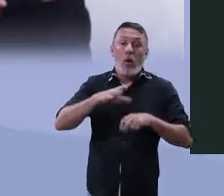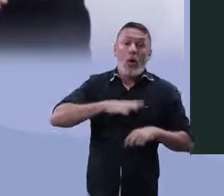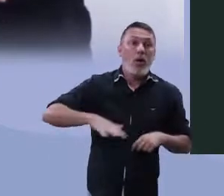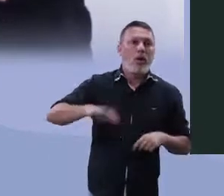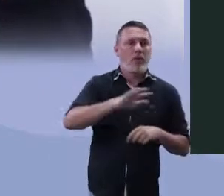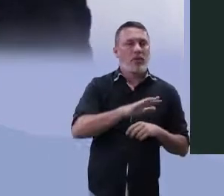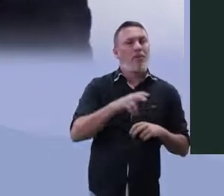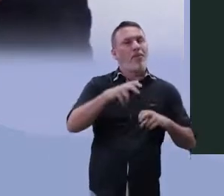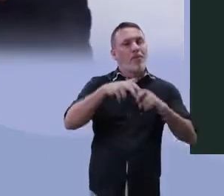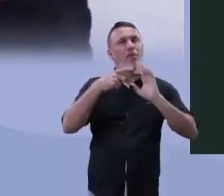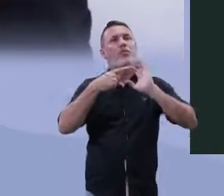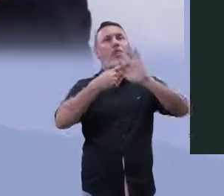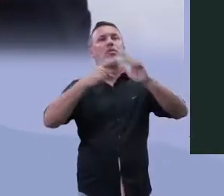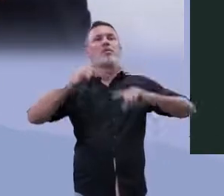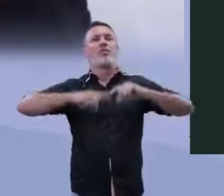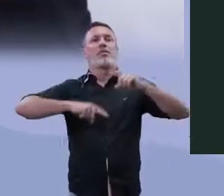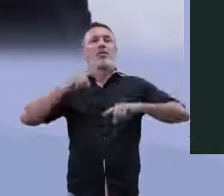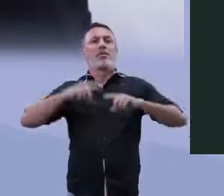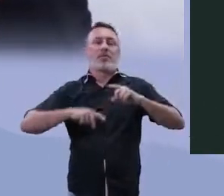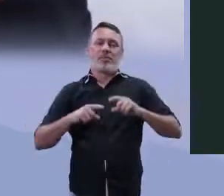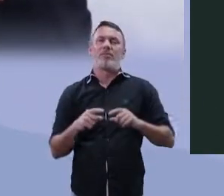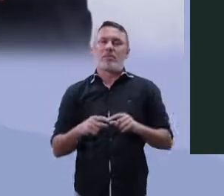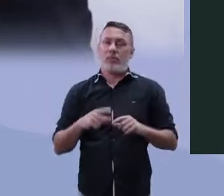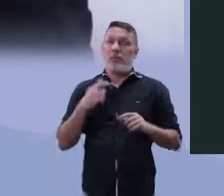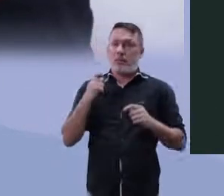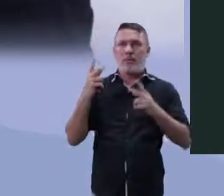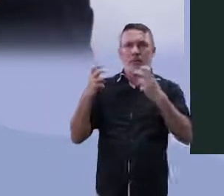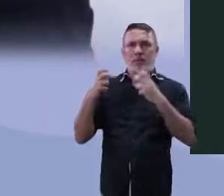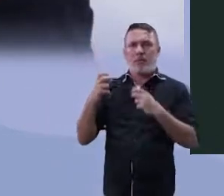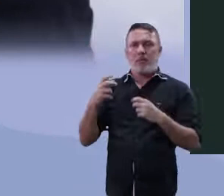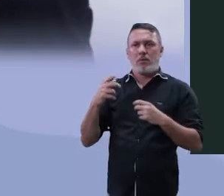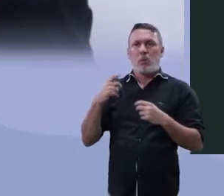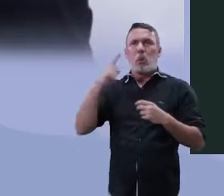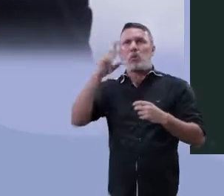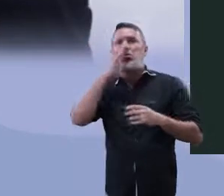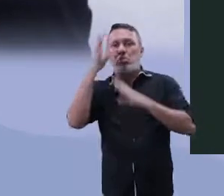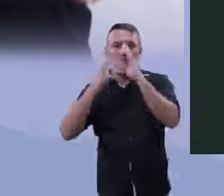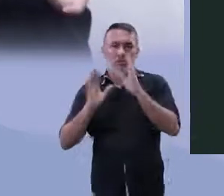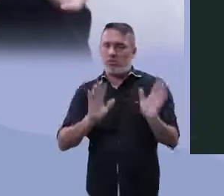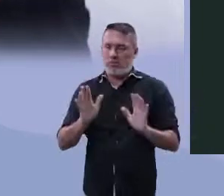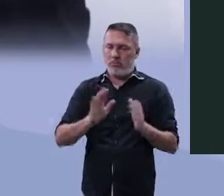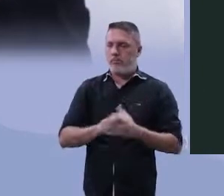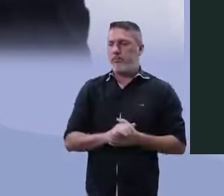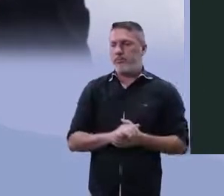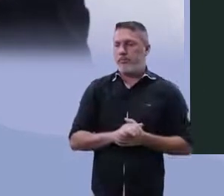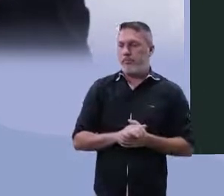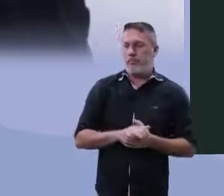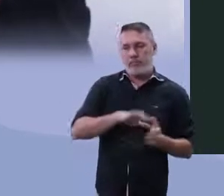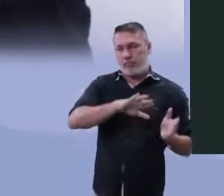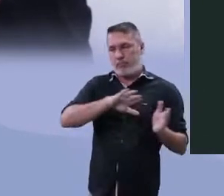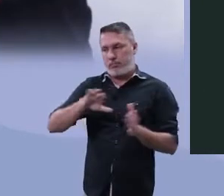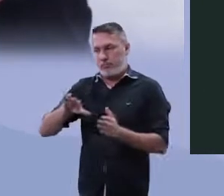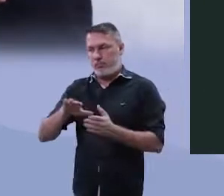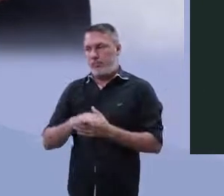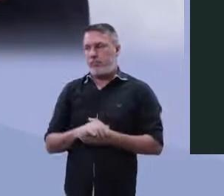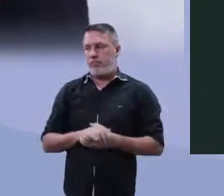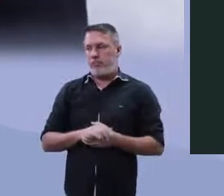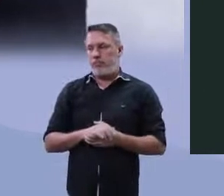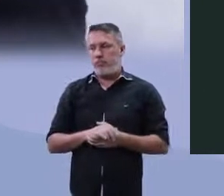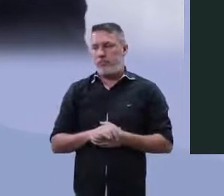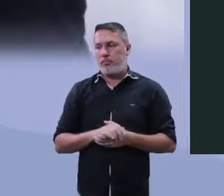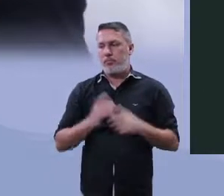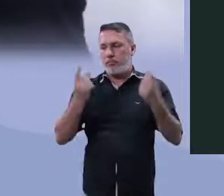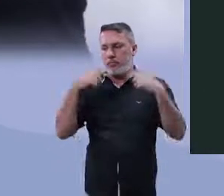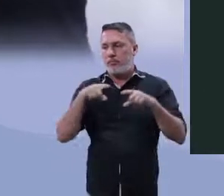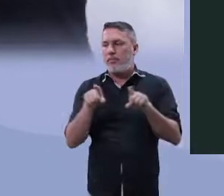trabalhadores rurais. Então, isso também é um outro elemento importante para a percepção desses movimentos, né? Então, eu